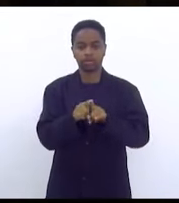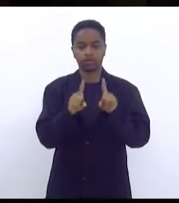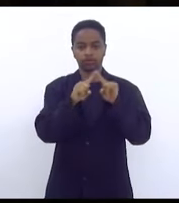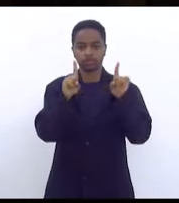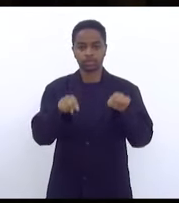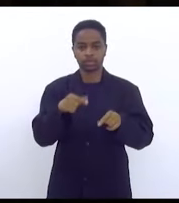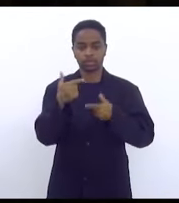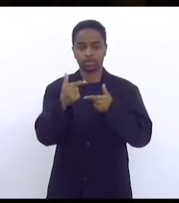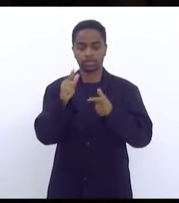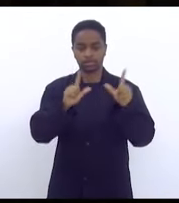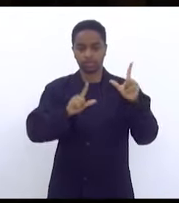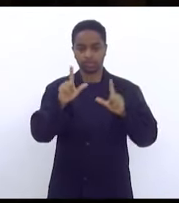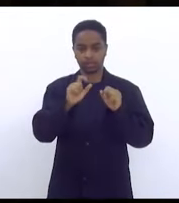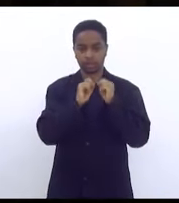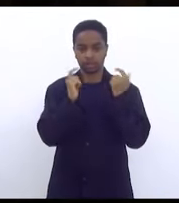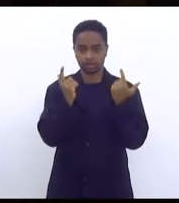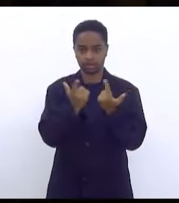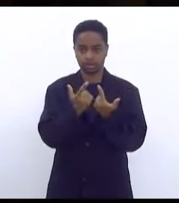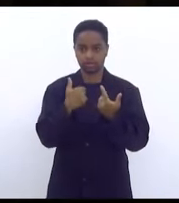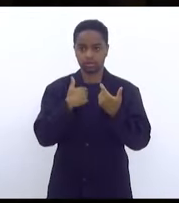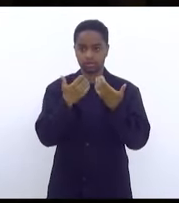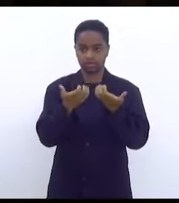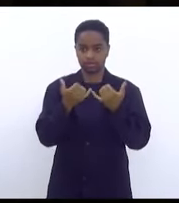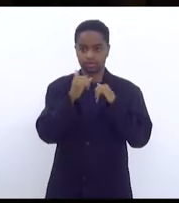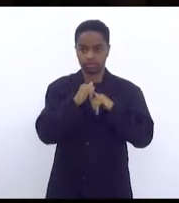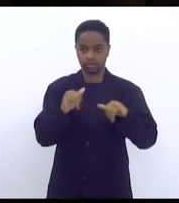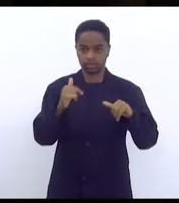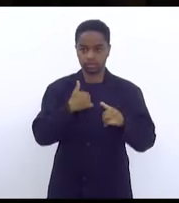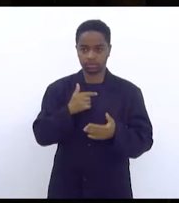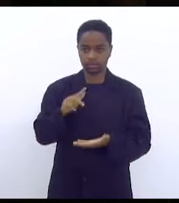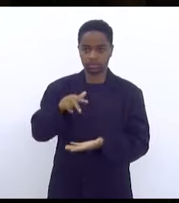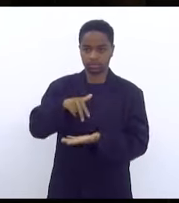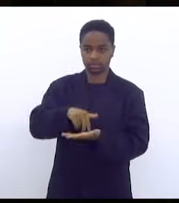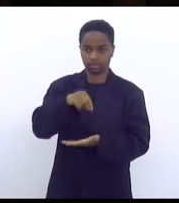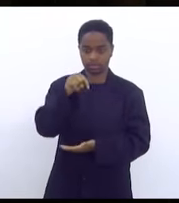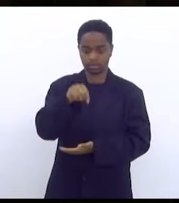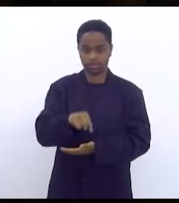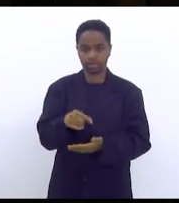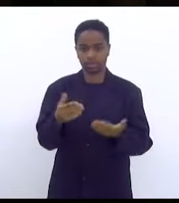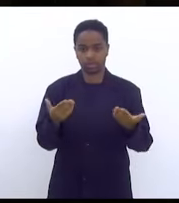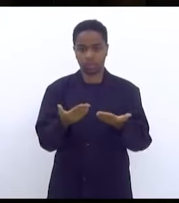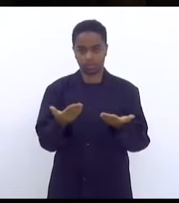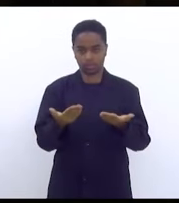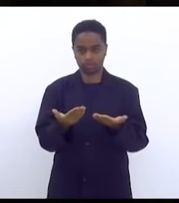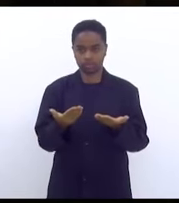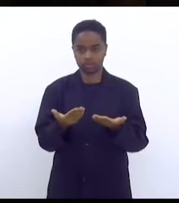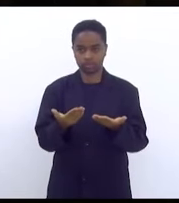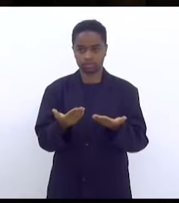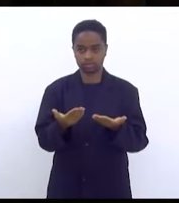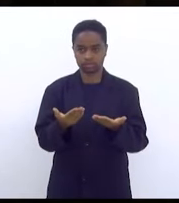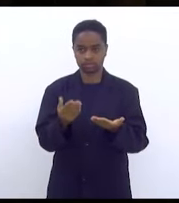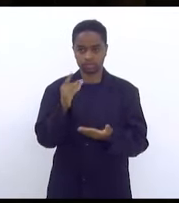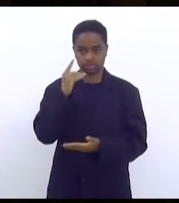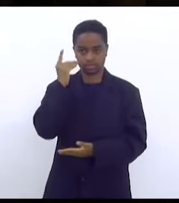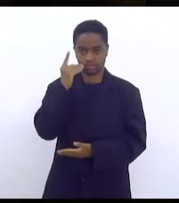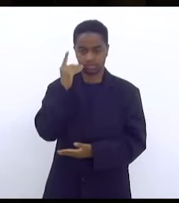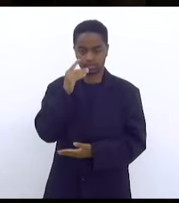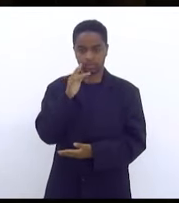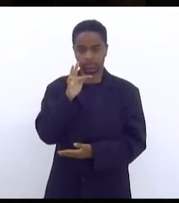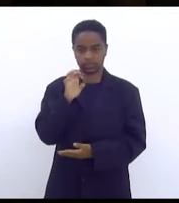Alerge. Dizer que o que me traz a essa tribuna hoje, deputado Felipe